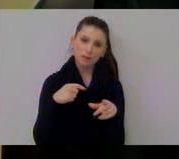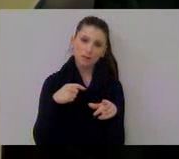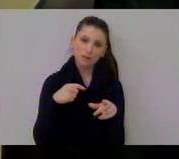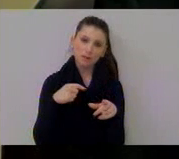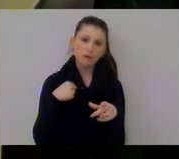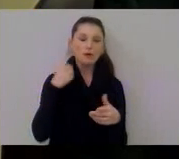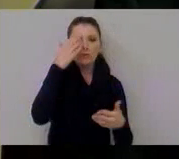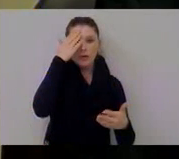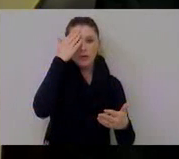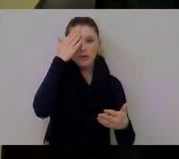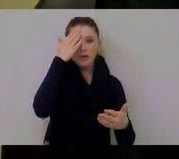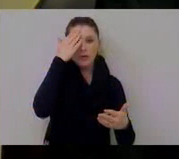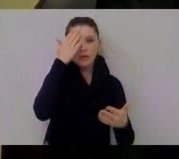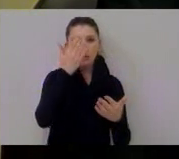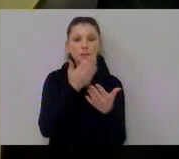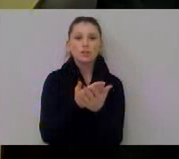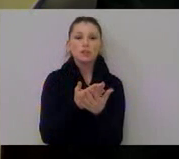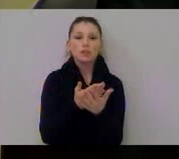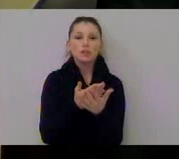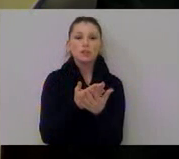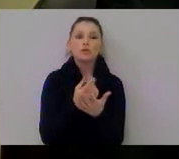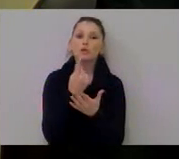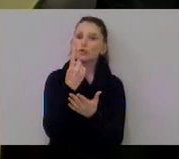muitas coisas.